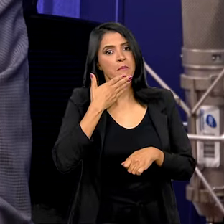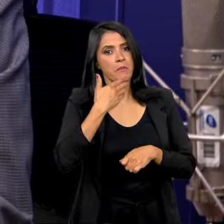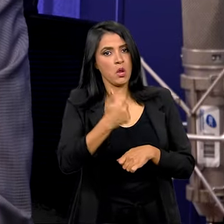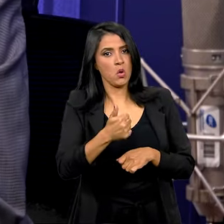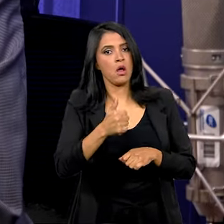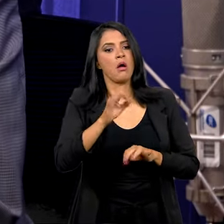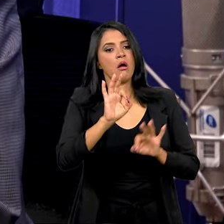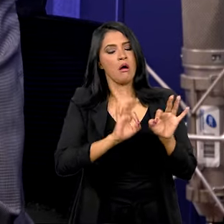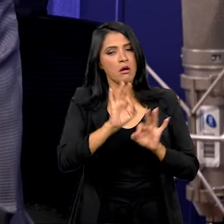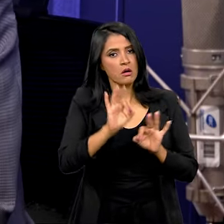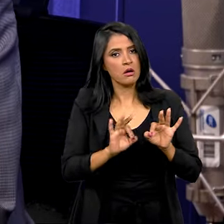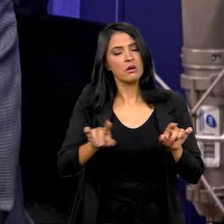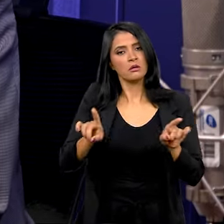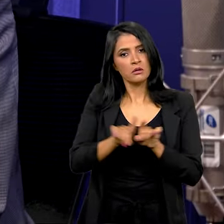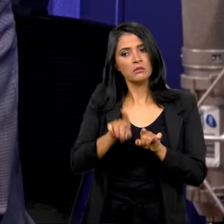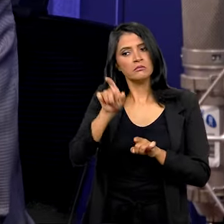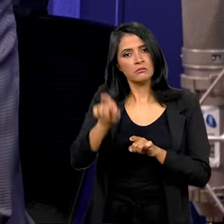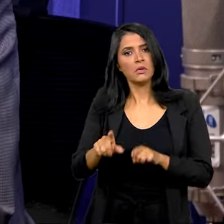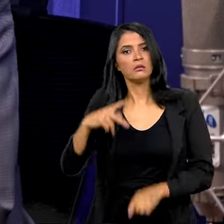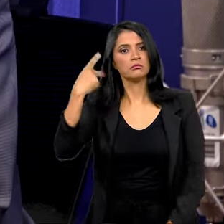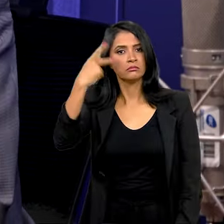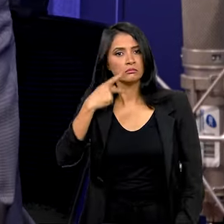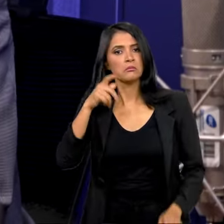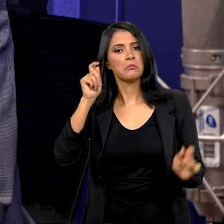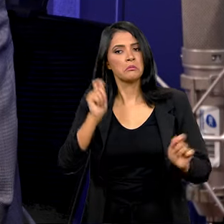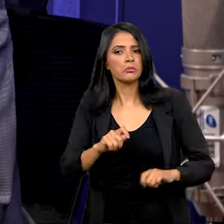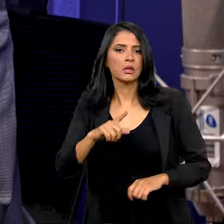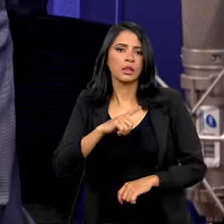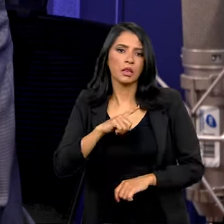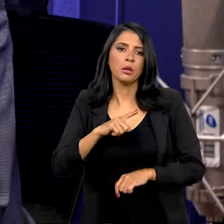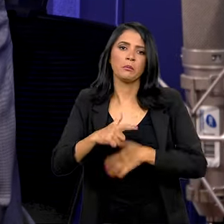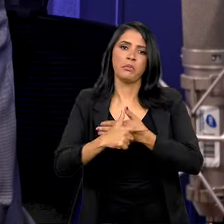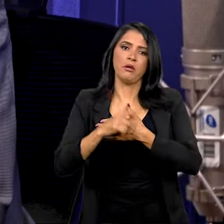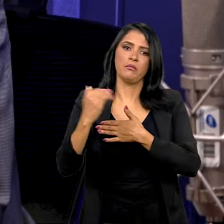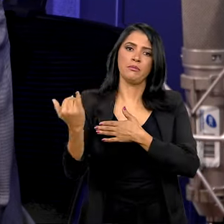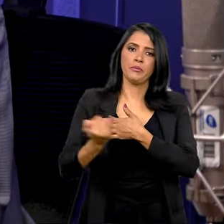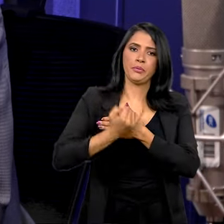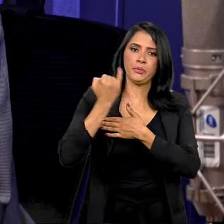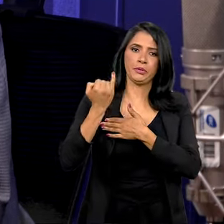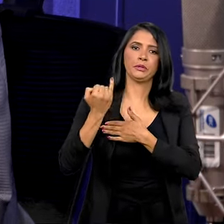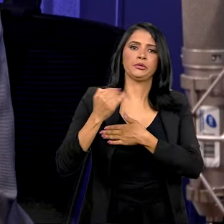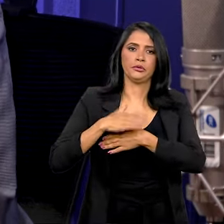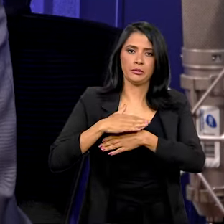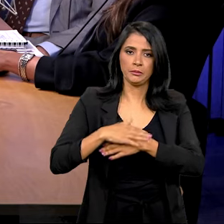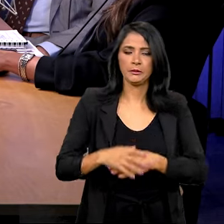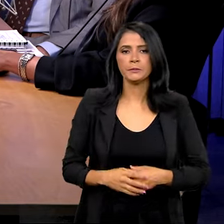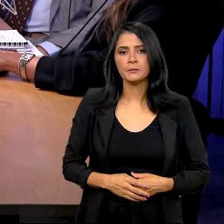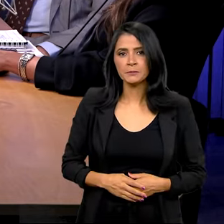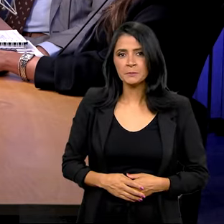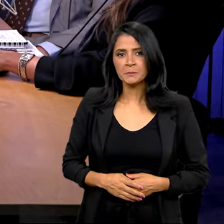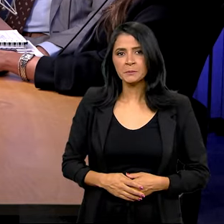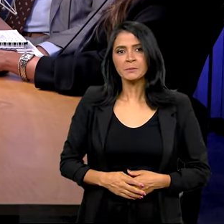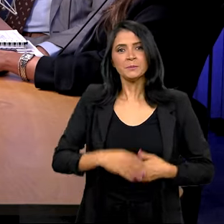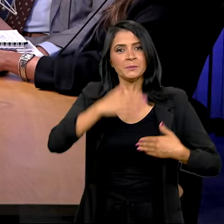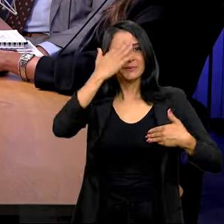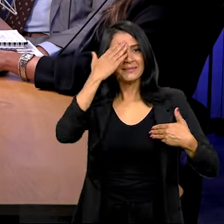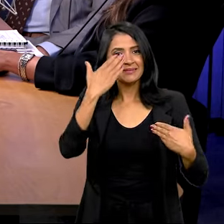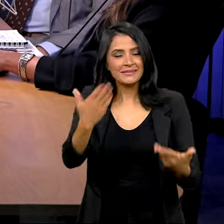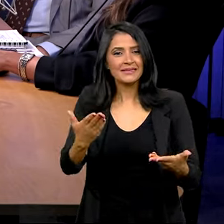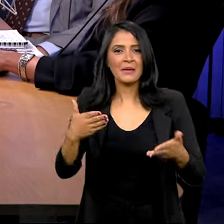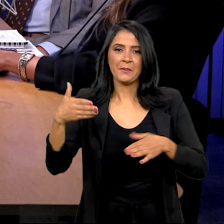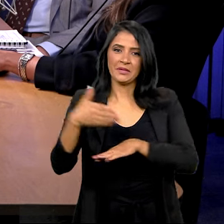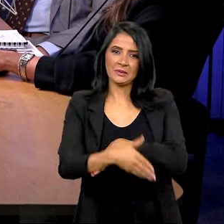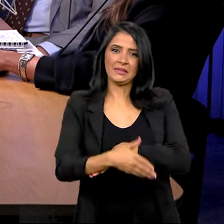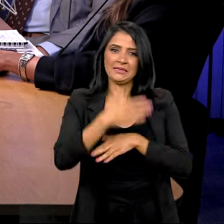reforçada e eu entendo que aí também os parlamentos possam ter um um papel fundamental nessa discussão gente Obrigada